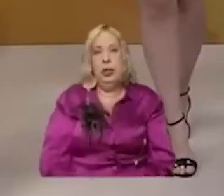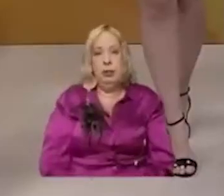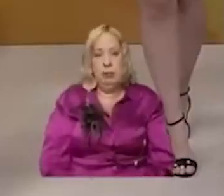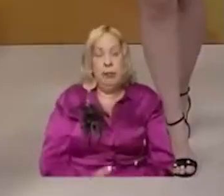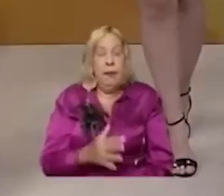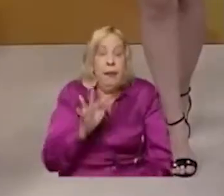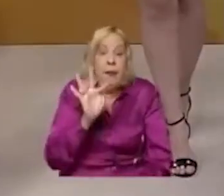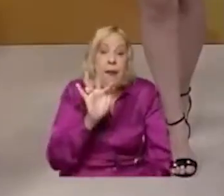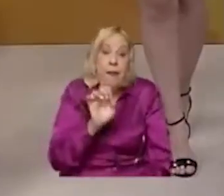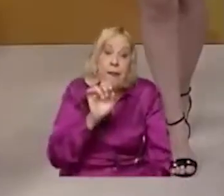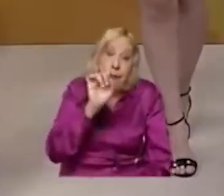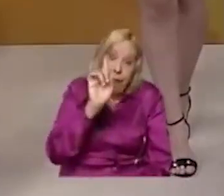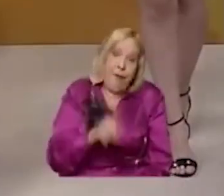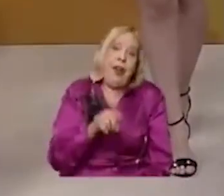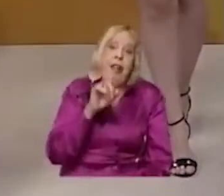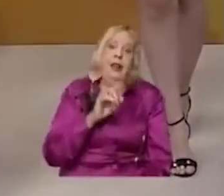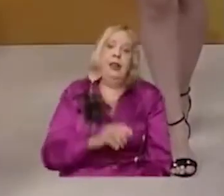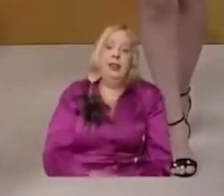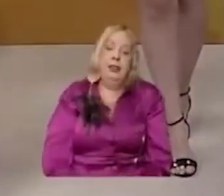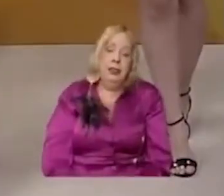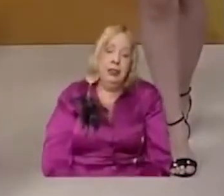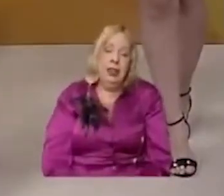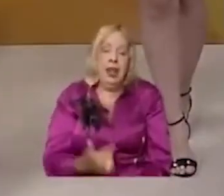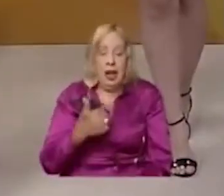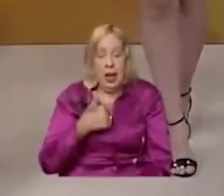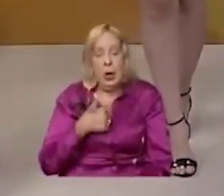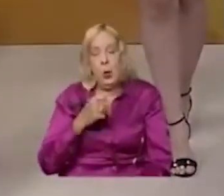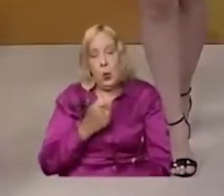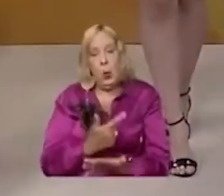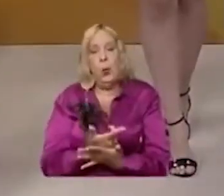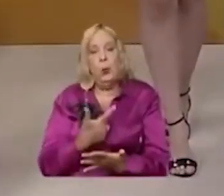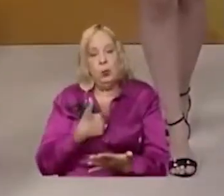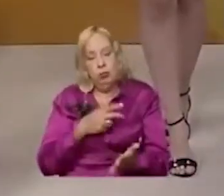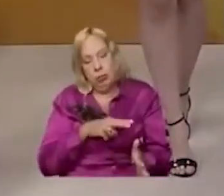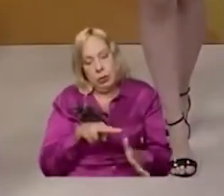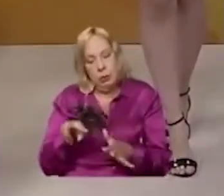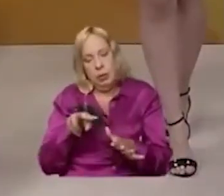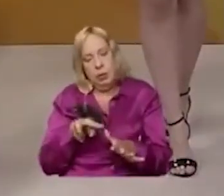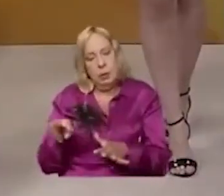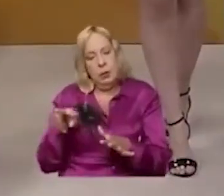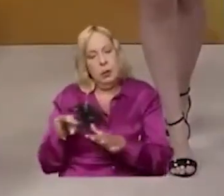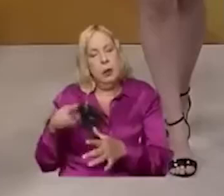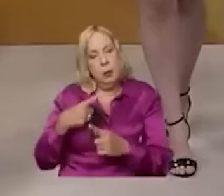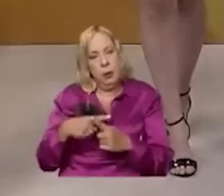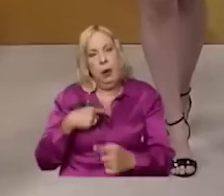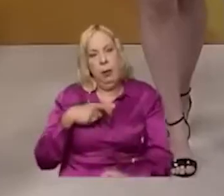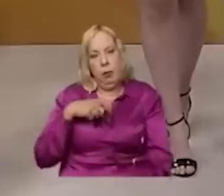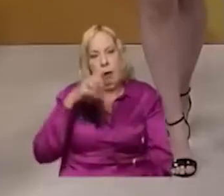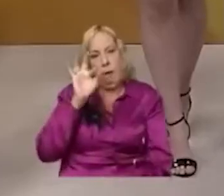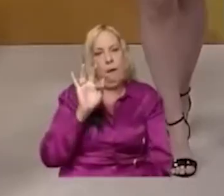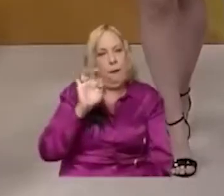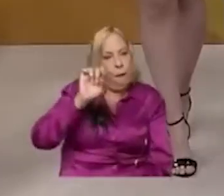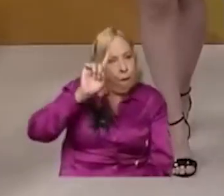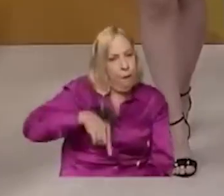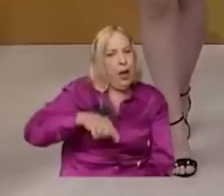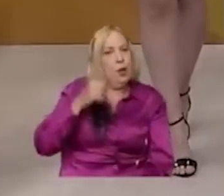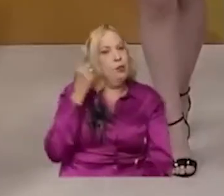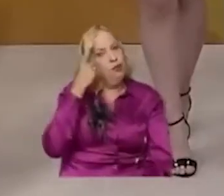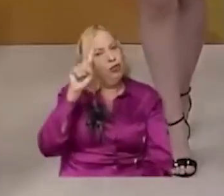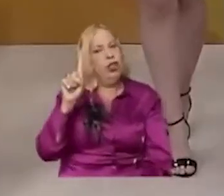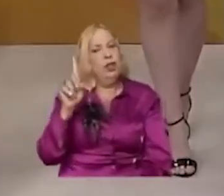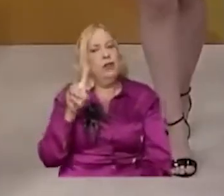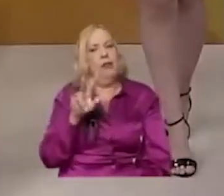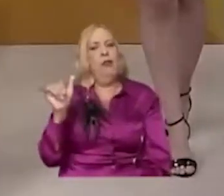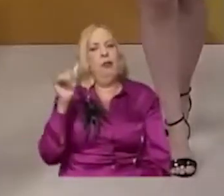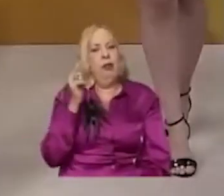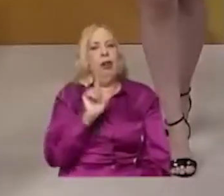drinkzinho especial. Nem fala, faltou, né, dinheiro que eu sei. Faltou dinheiro que eu sei. O Caju Cap tá aqui pra ajudar mesmo. É isso. Então adquira. Tem um QR Code na